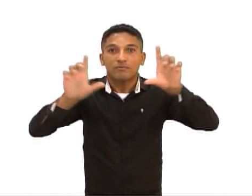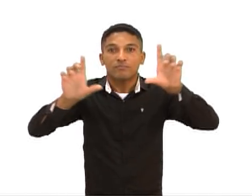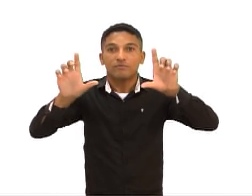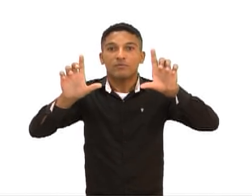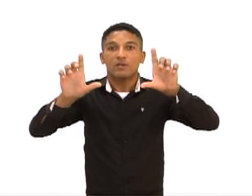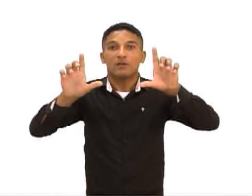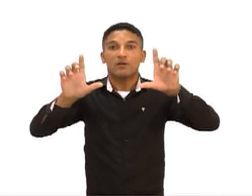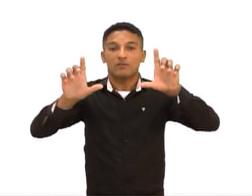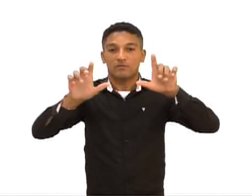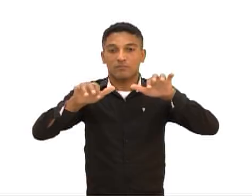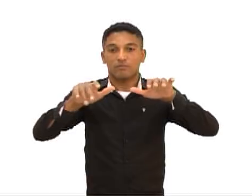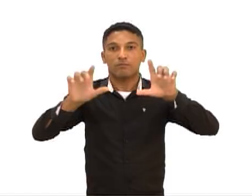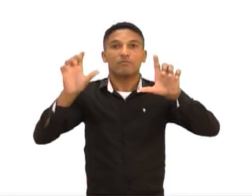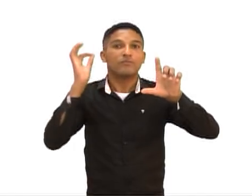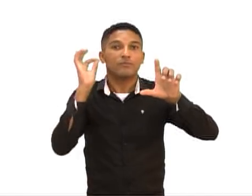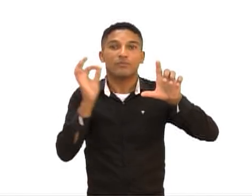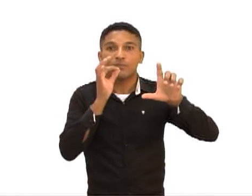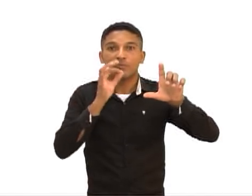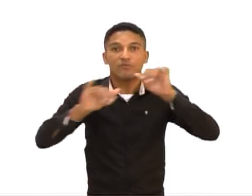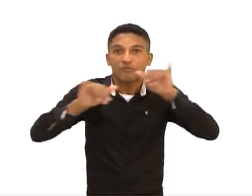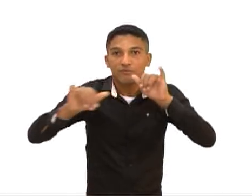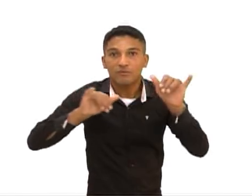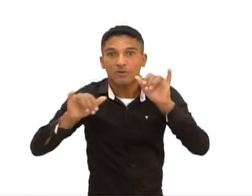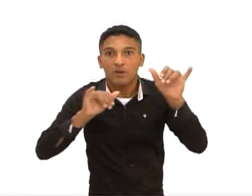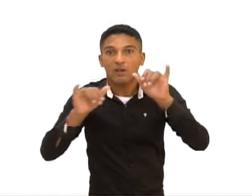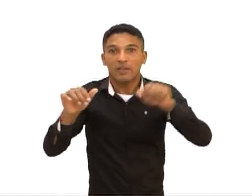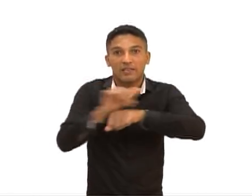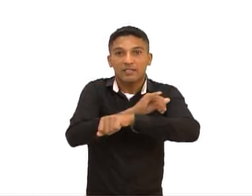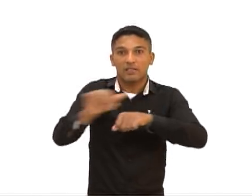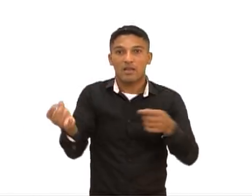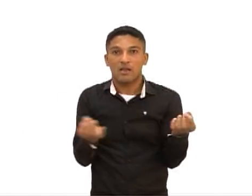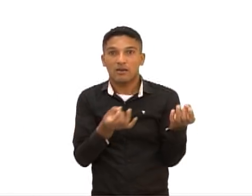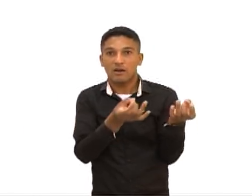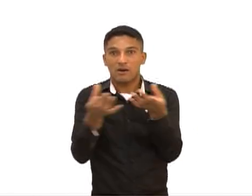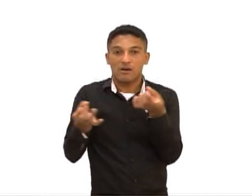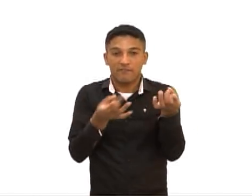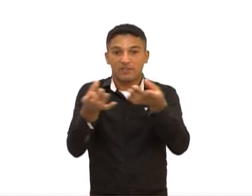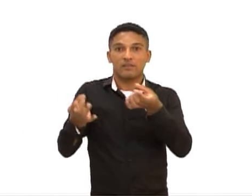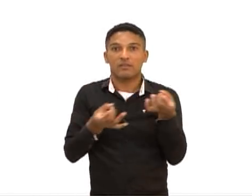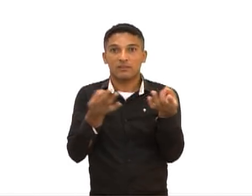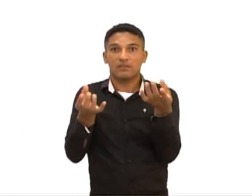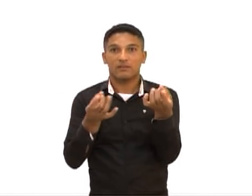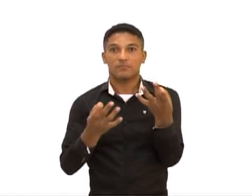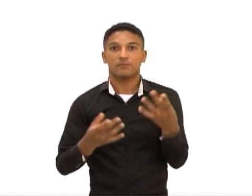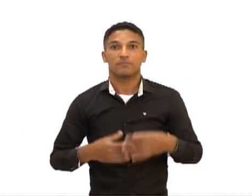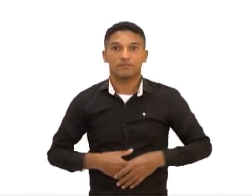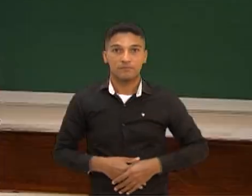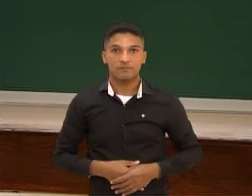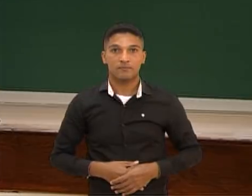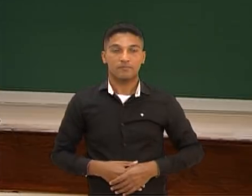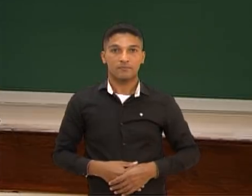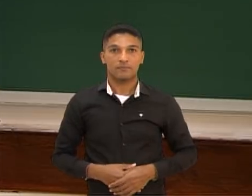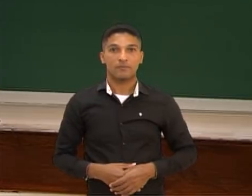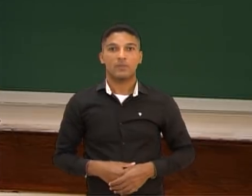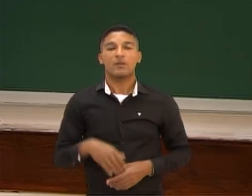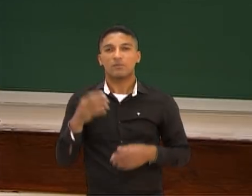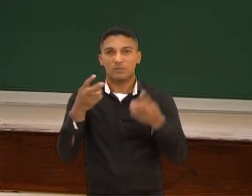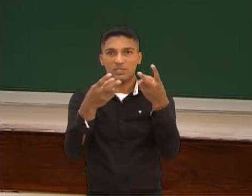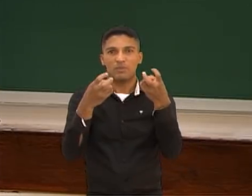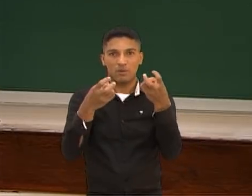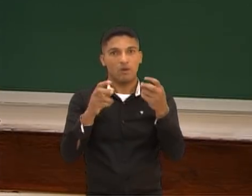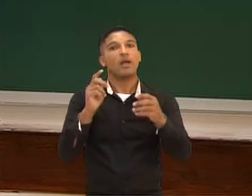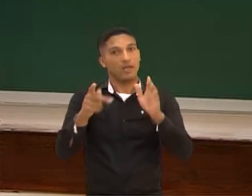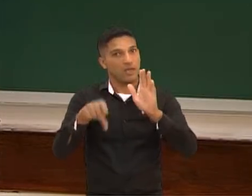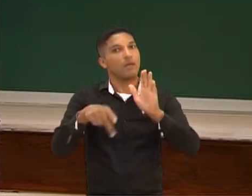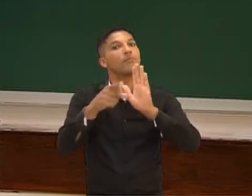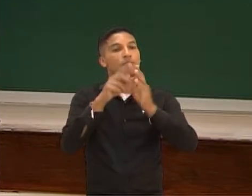e a satisfação de necessidades humanas e sociais, né? Então a gente vê que esses gêneros textuais,